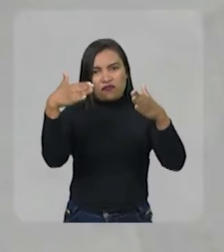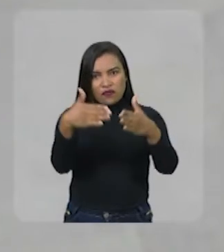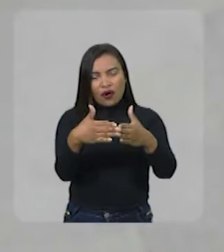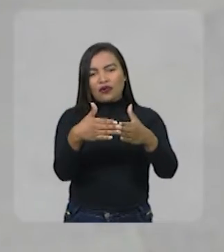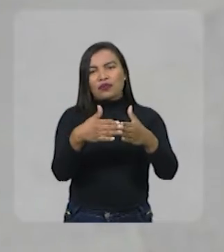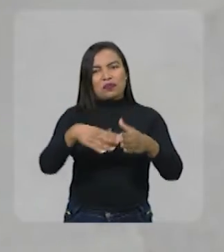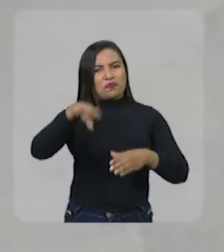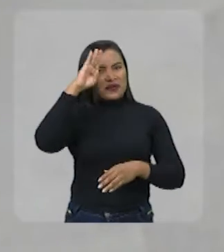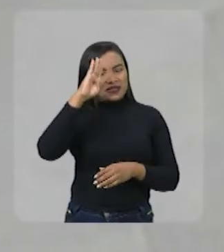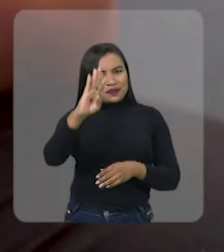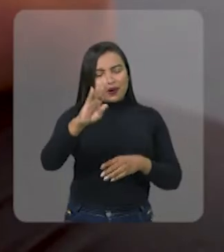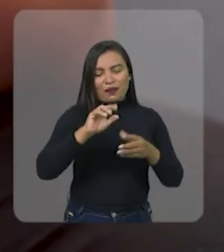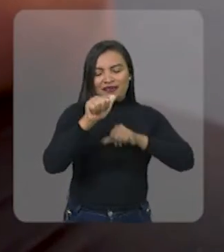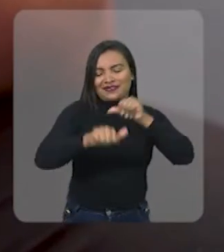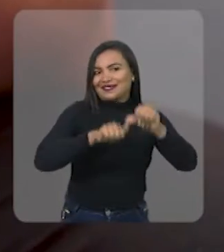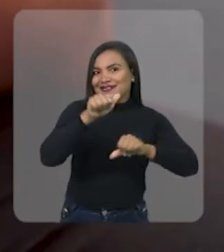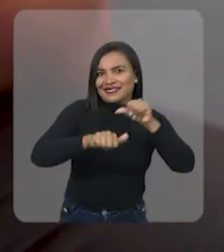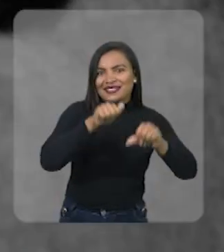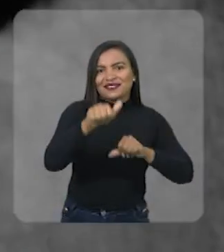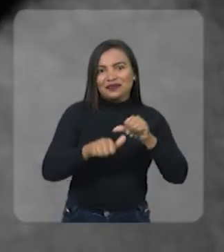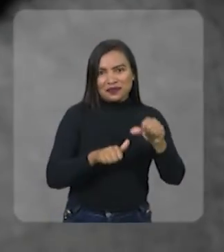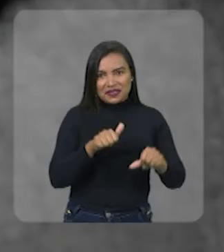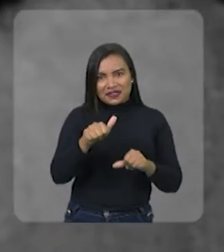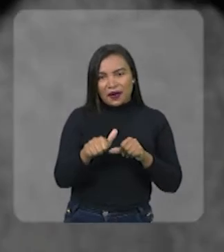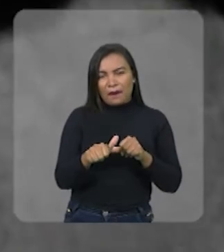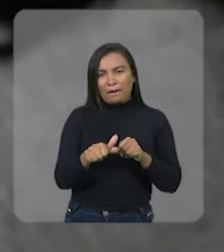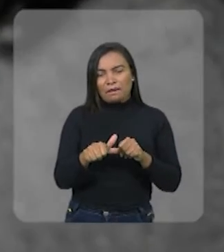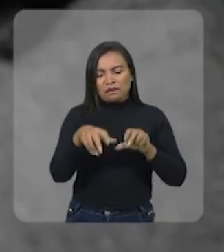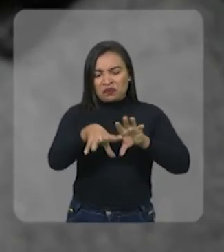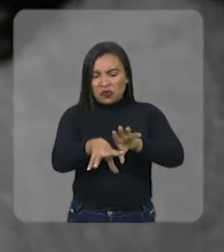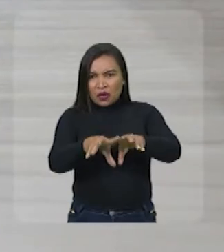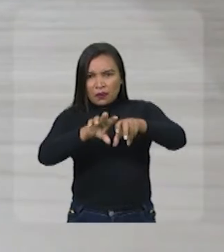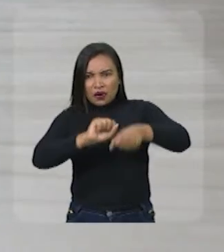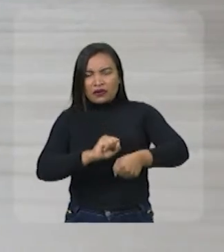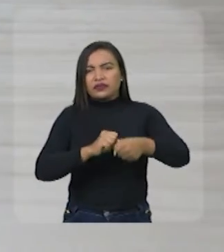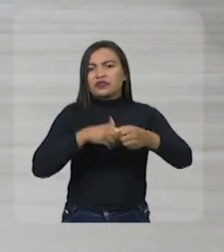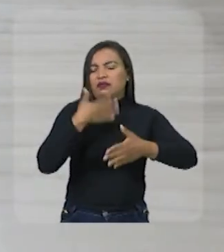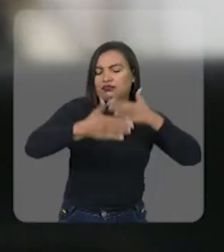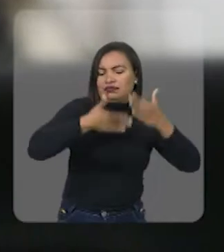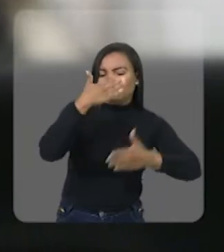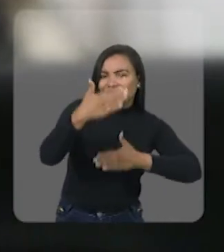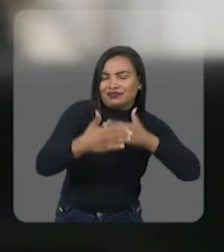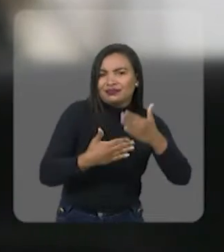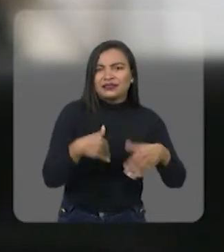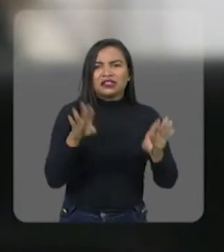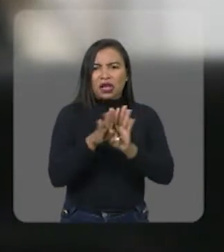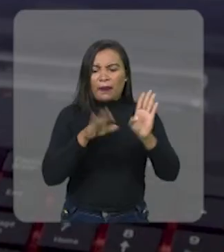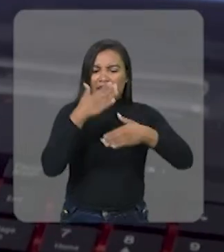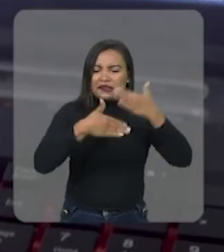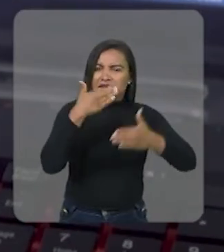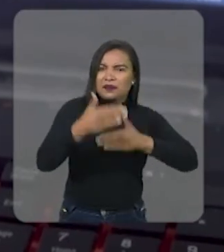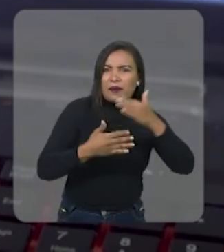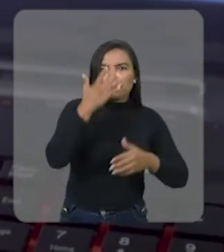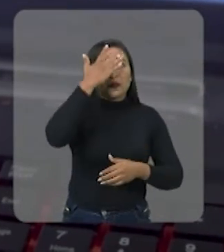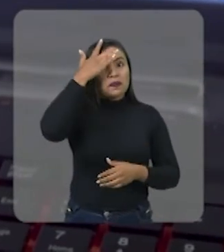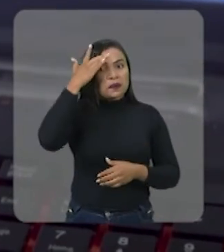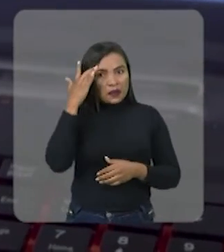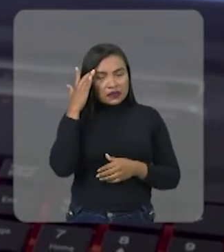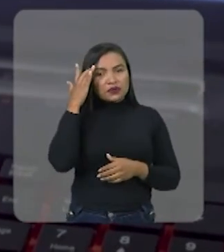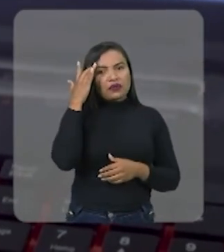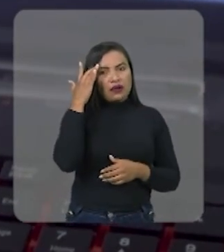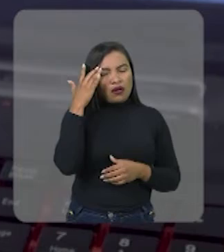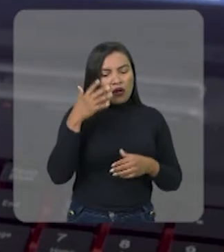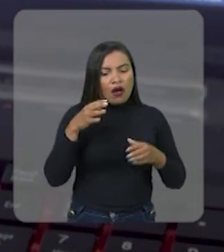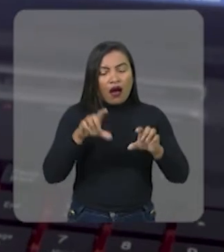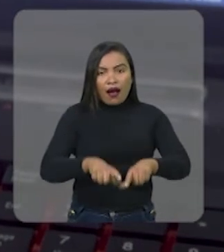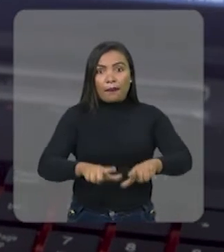rumo à transformação, aprimoramento profissional, crescimento pessoal. A plataforma aproxima